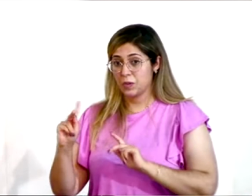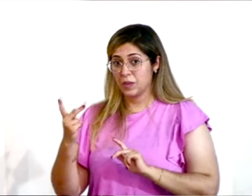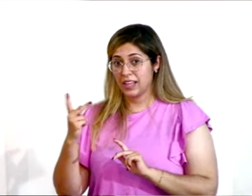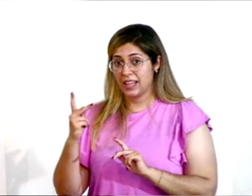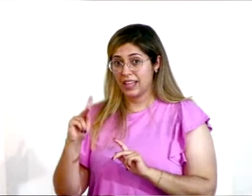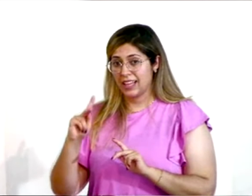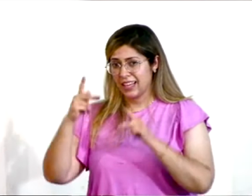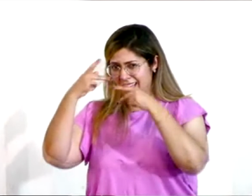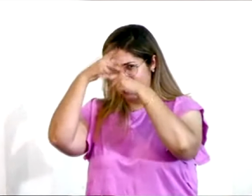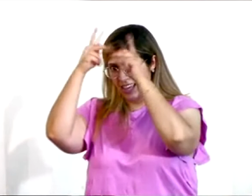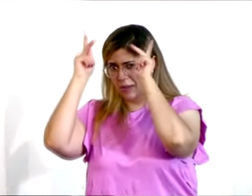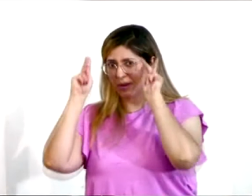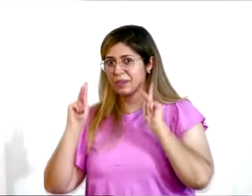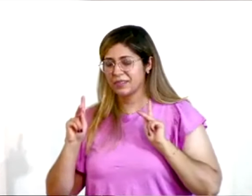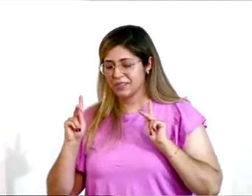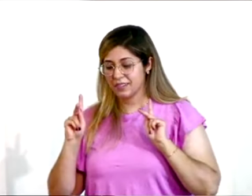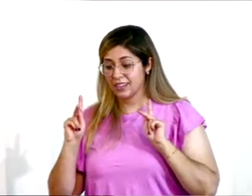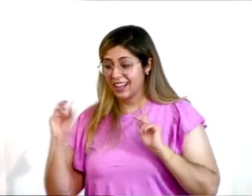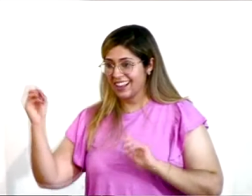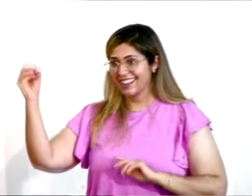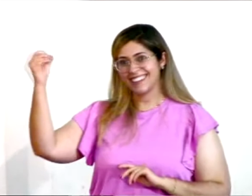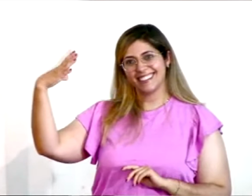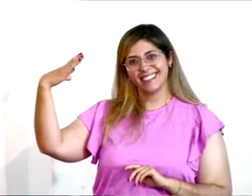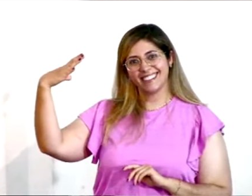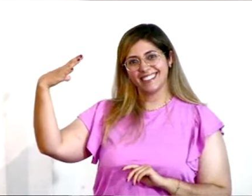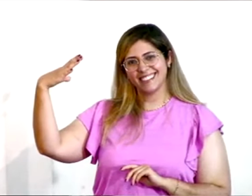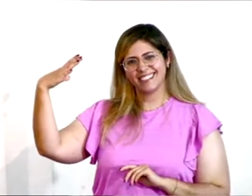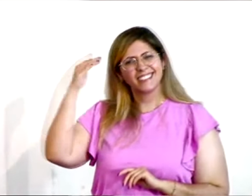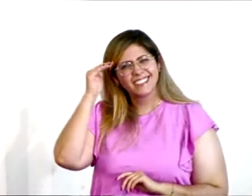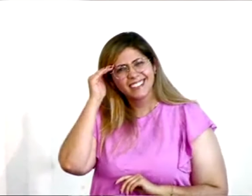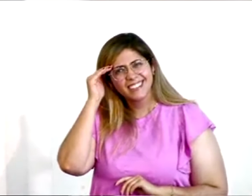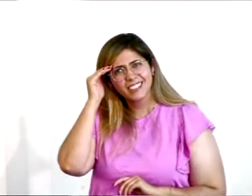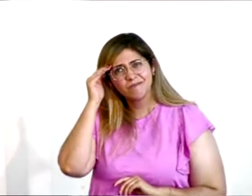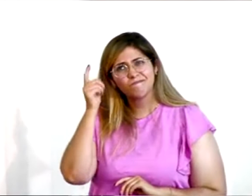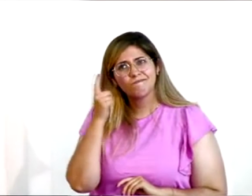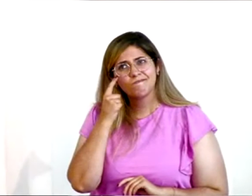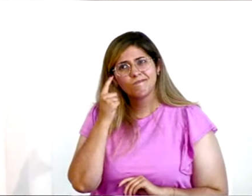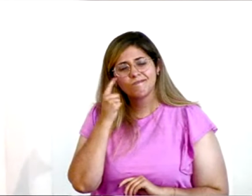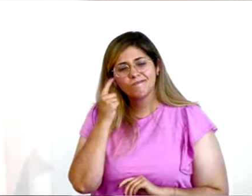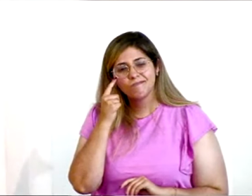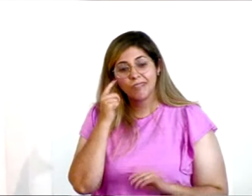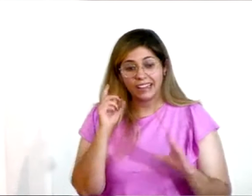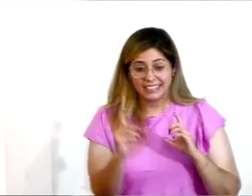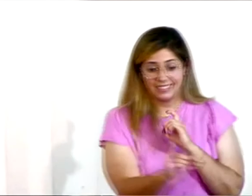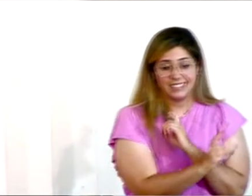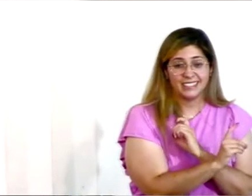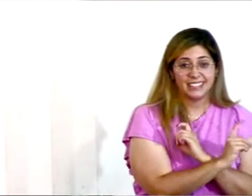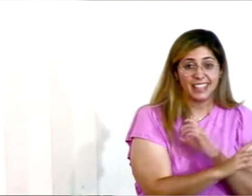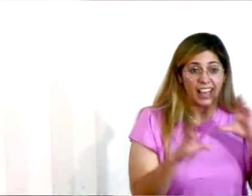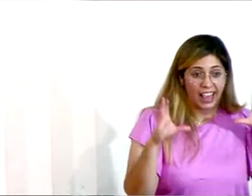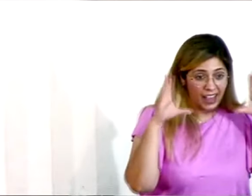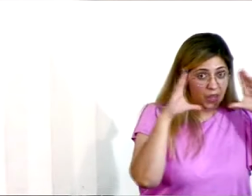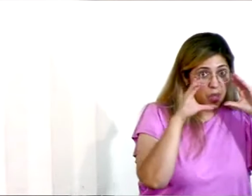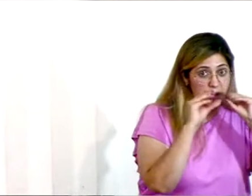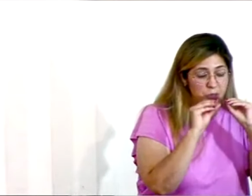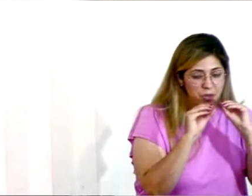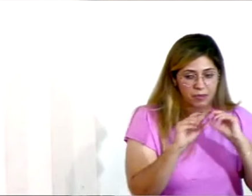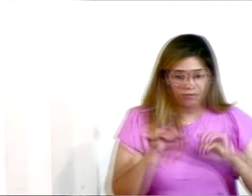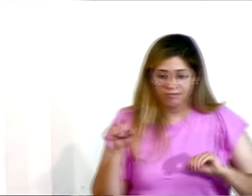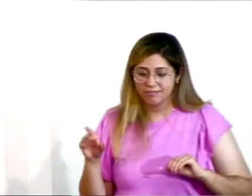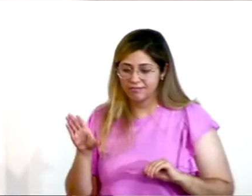já parou para pensar nisso? Dentre das pragas, a coisa mais terrível que o povo do Egito passou.